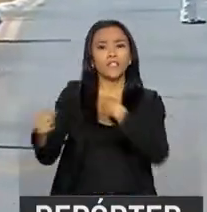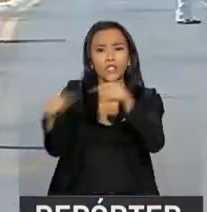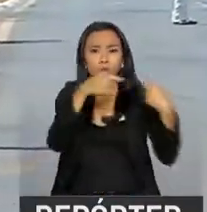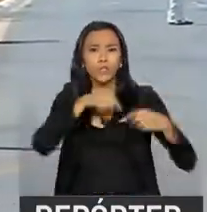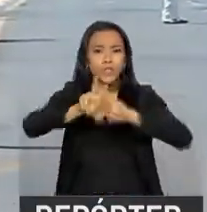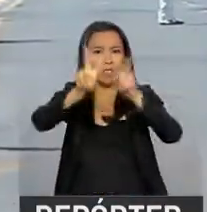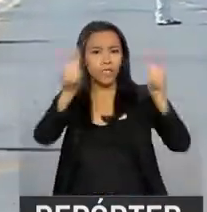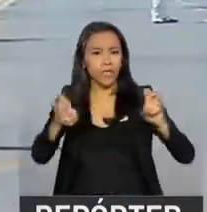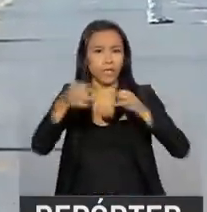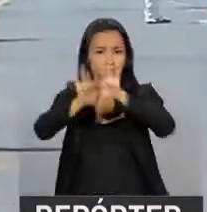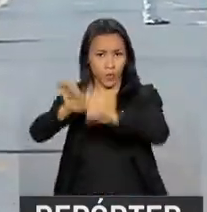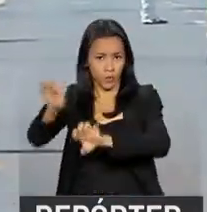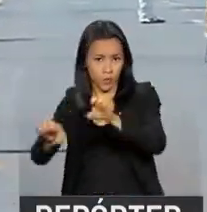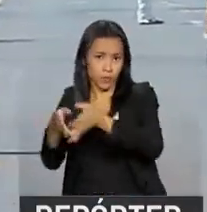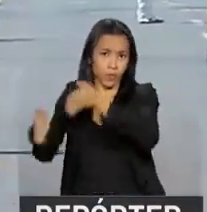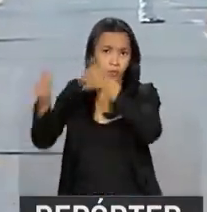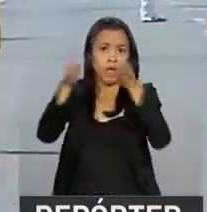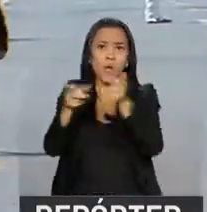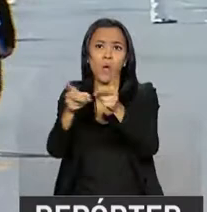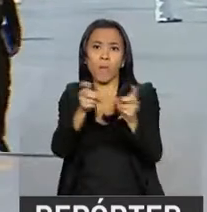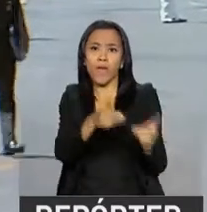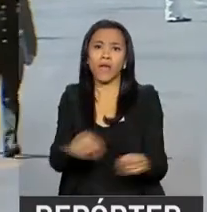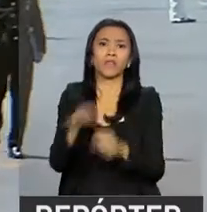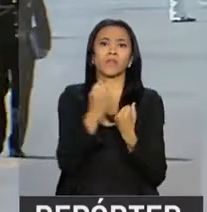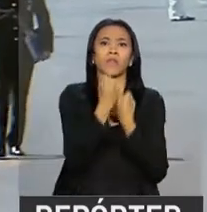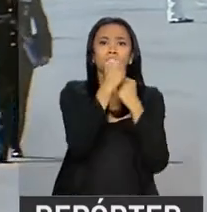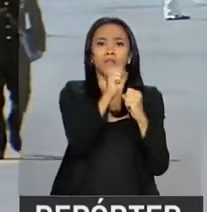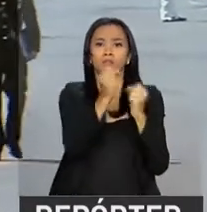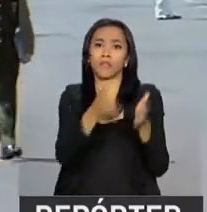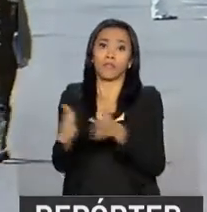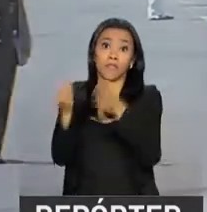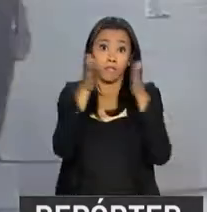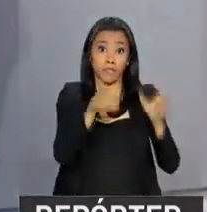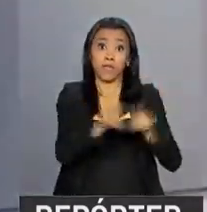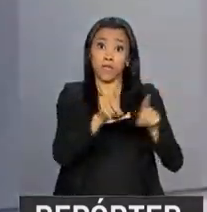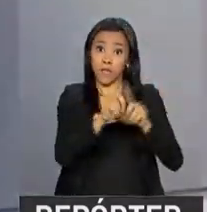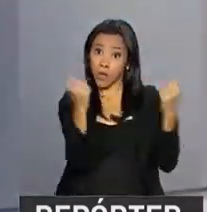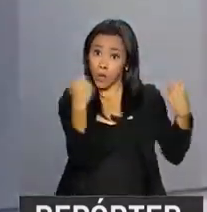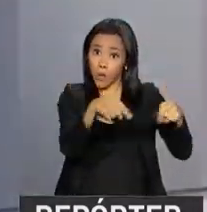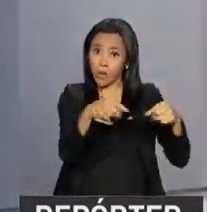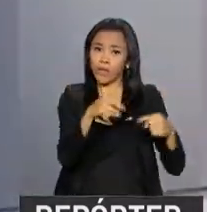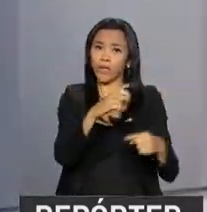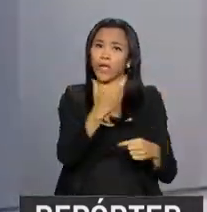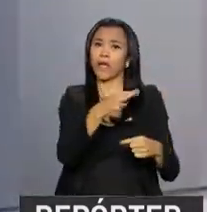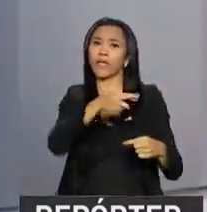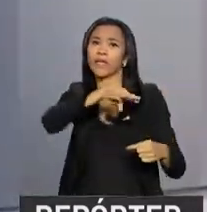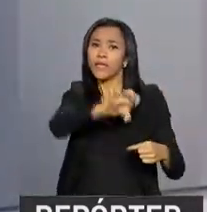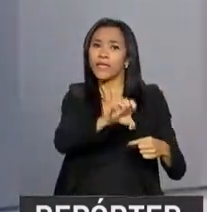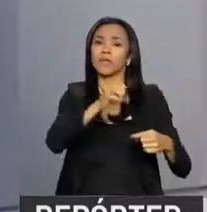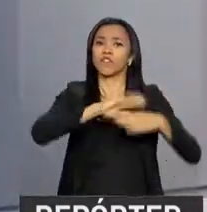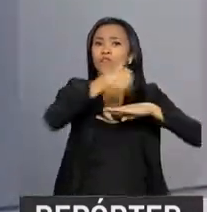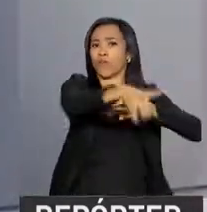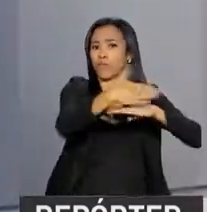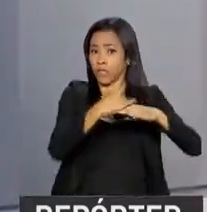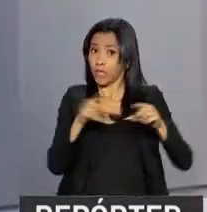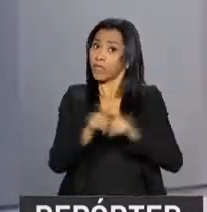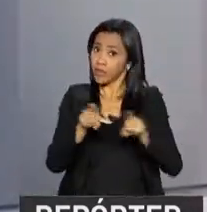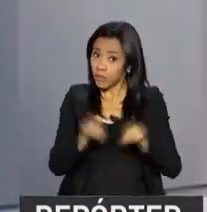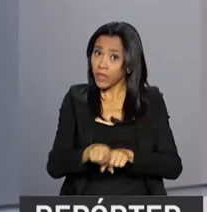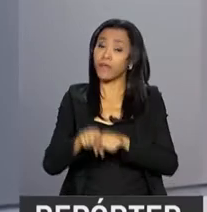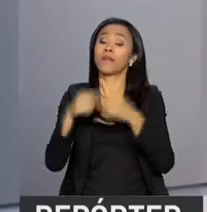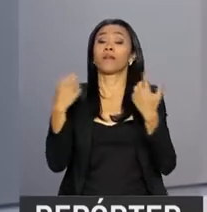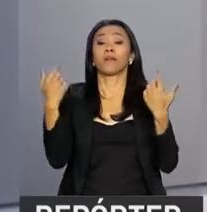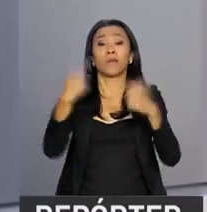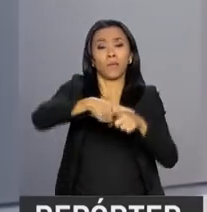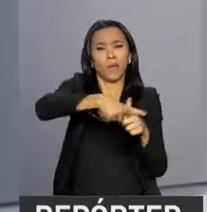como infraestrutura, comércio, defesa e combate a crimes na fronteira e a crise da Venezuela. Além de